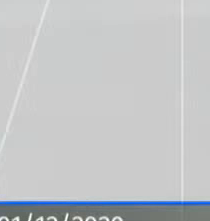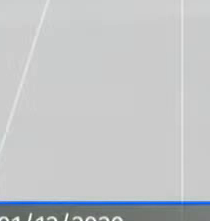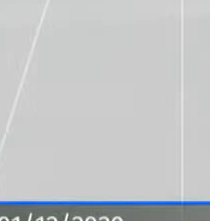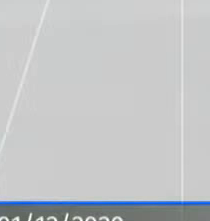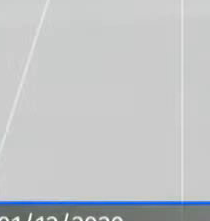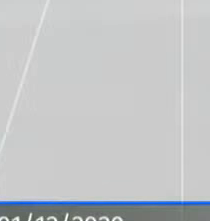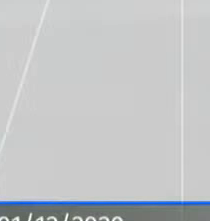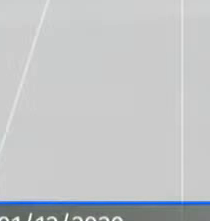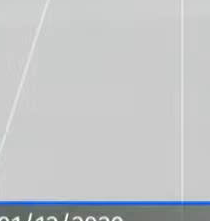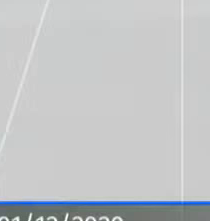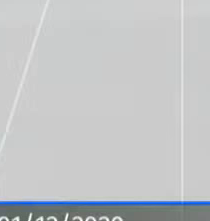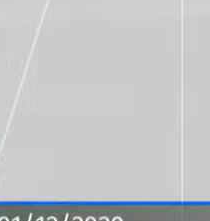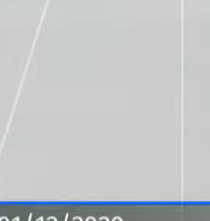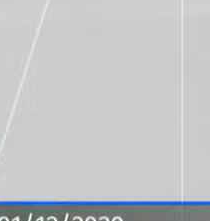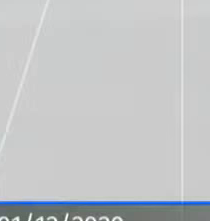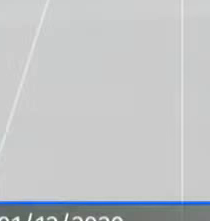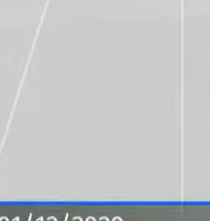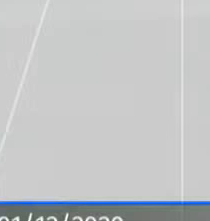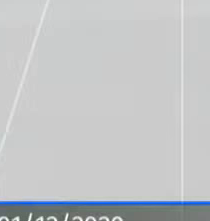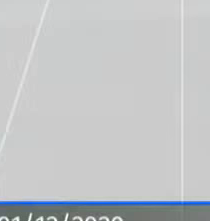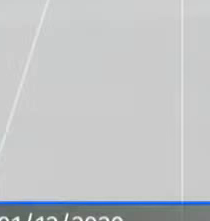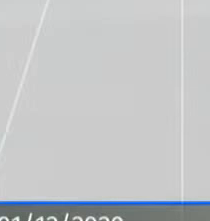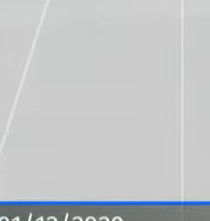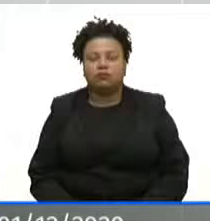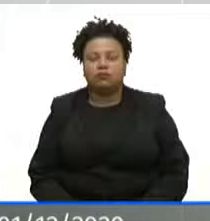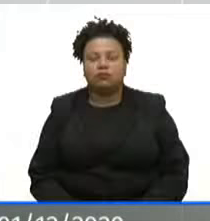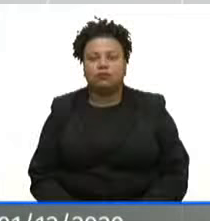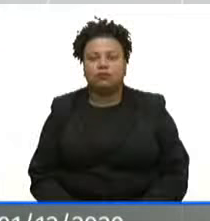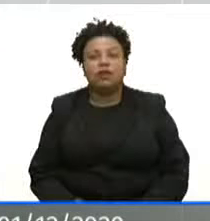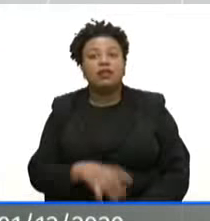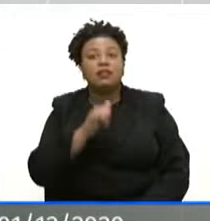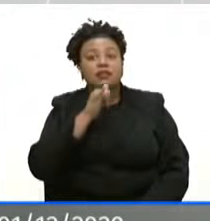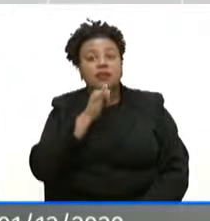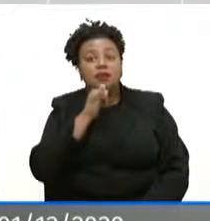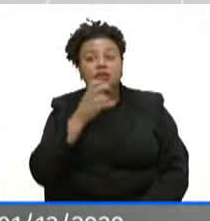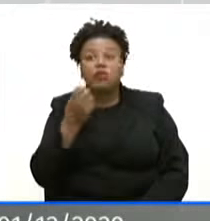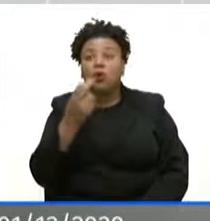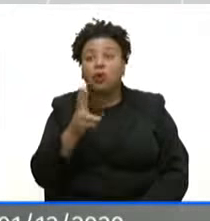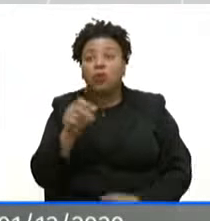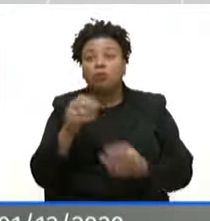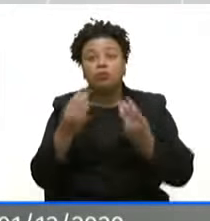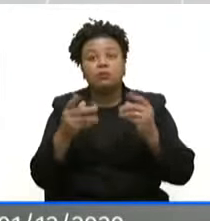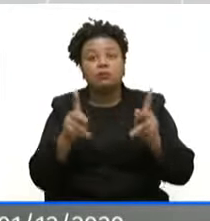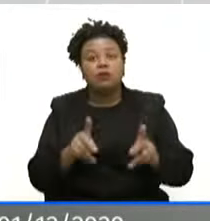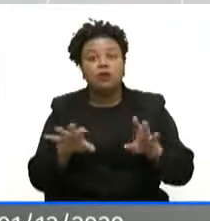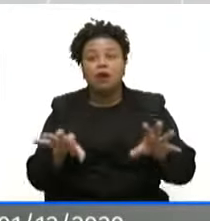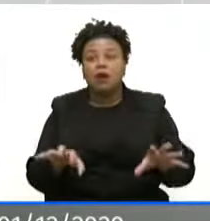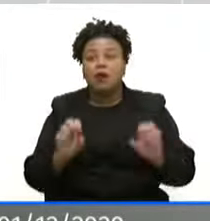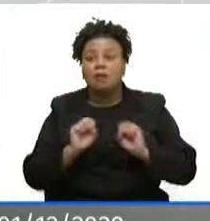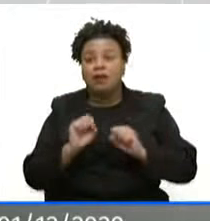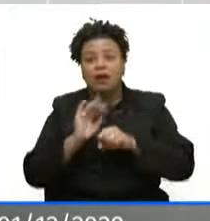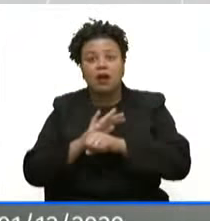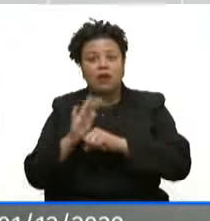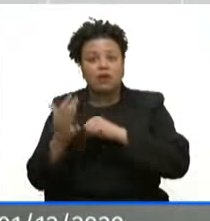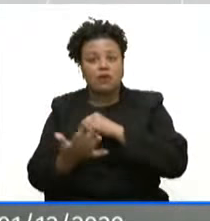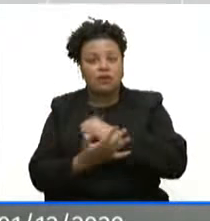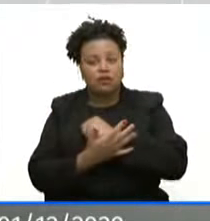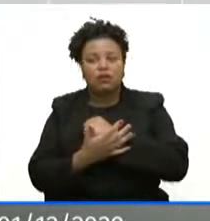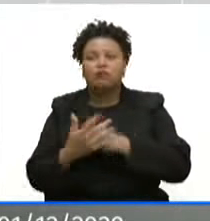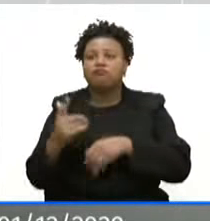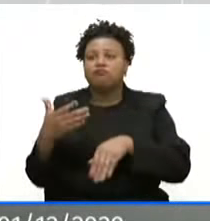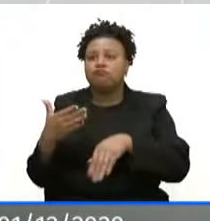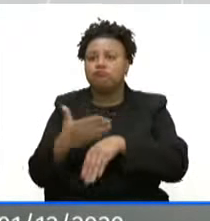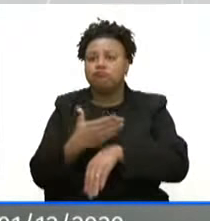né, testando, ou então fazendo... Muita gente já pegou o Covid, que frequenta